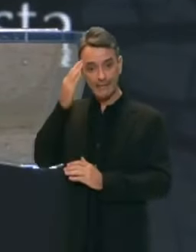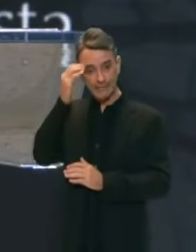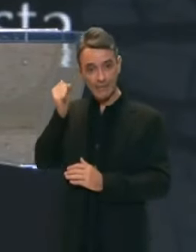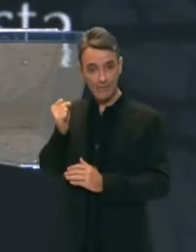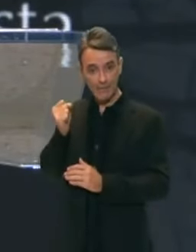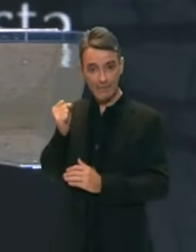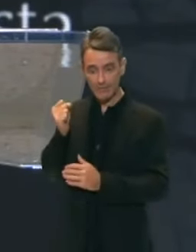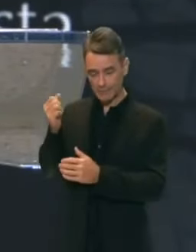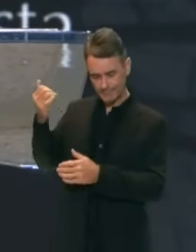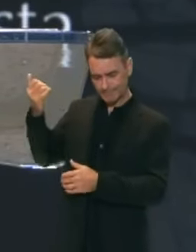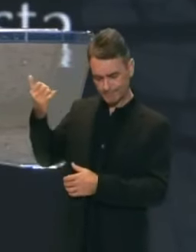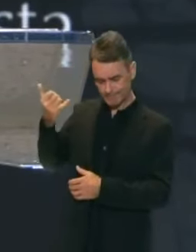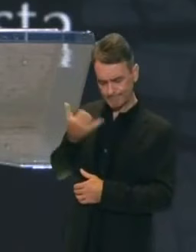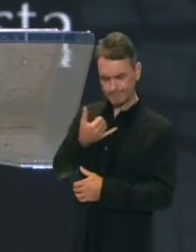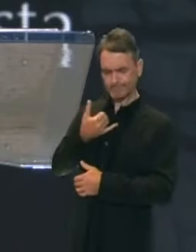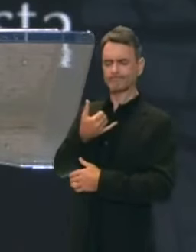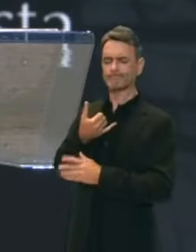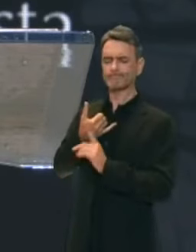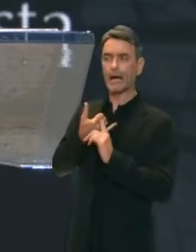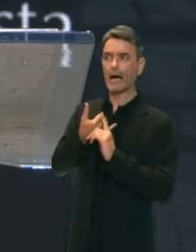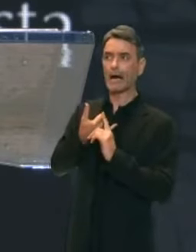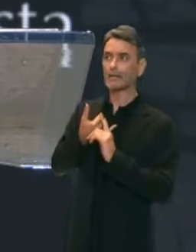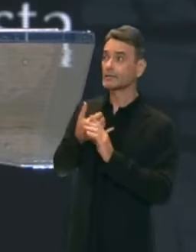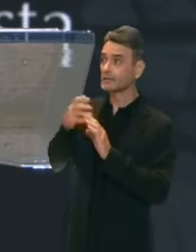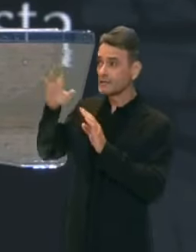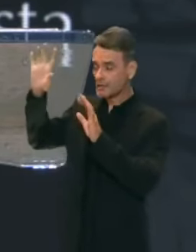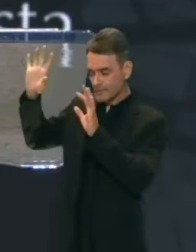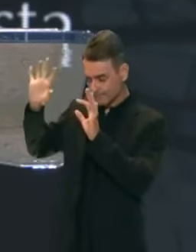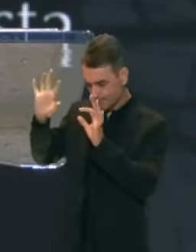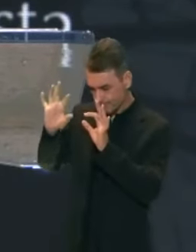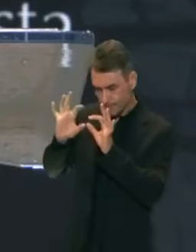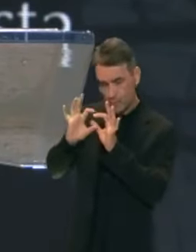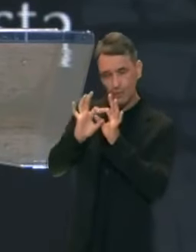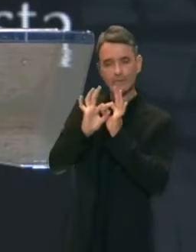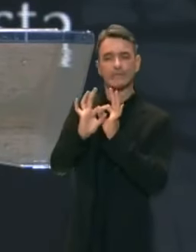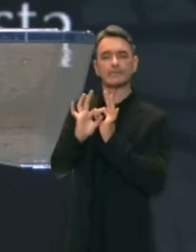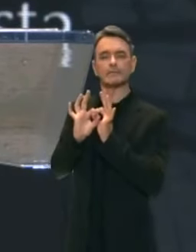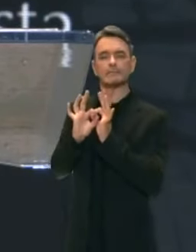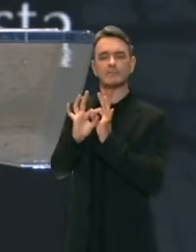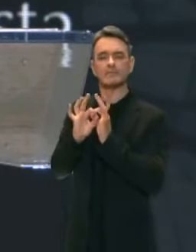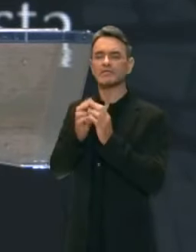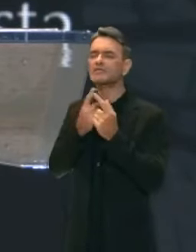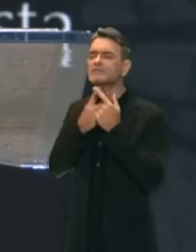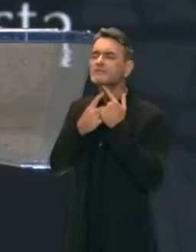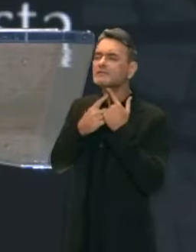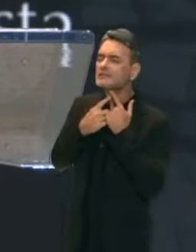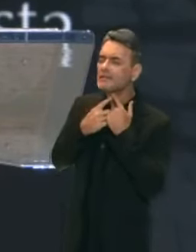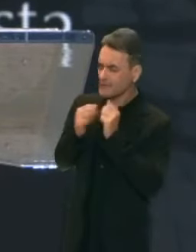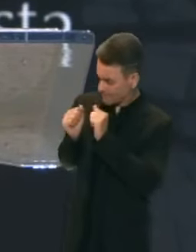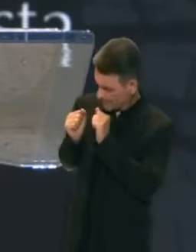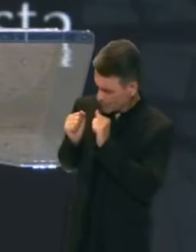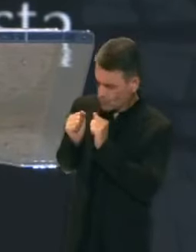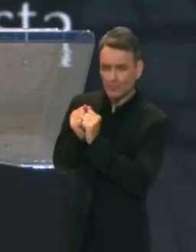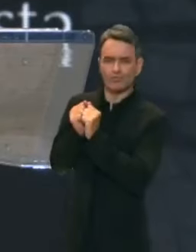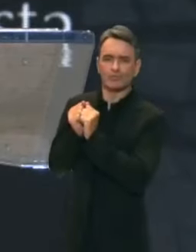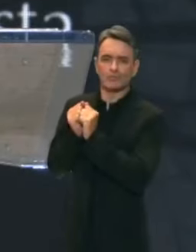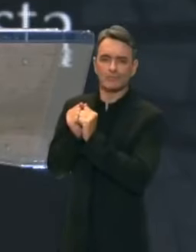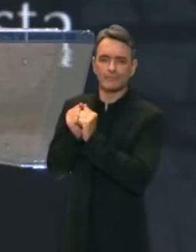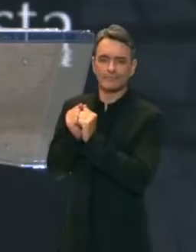Deus. E quando nos conectamos a Deus, não dá vontade de sair daquele ambiente, não. Não